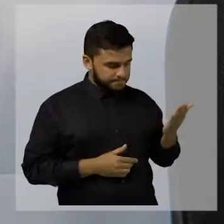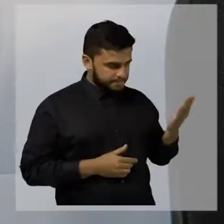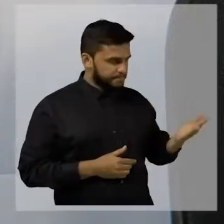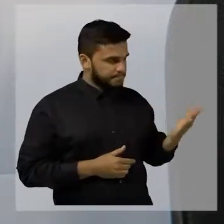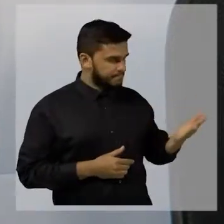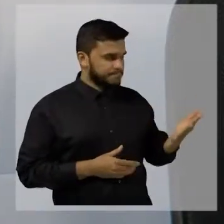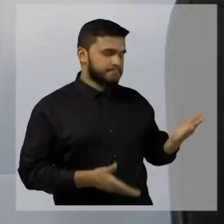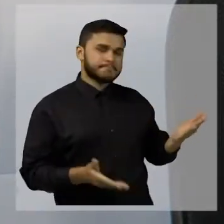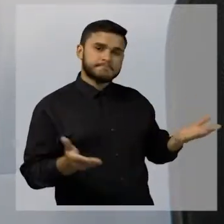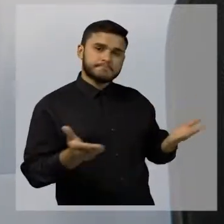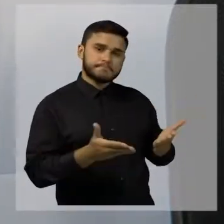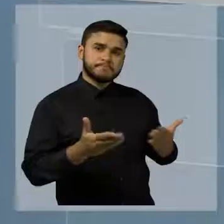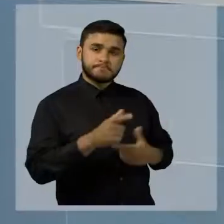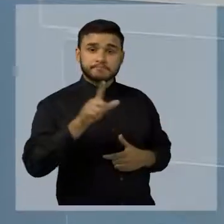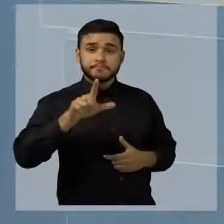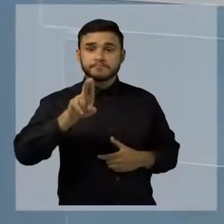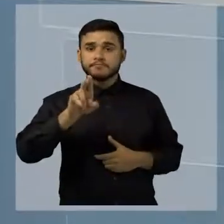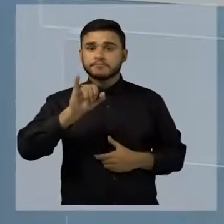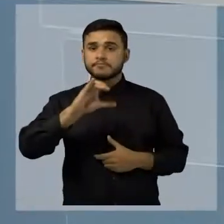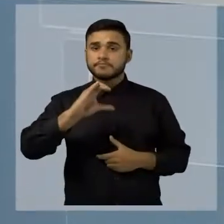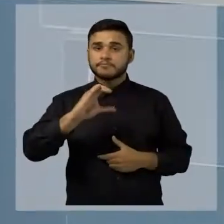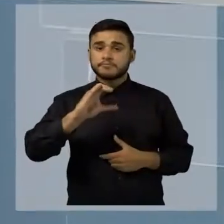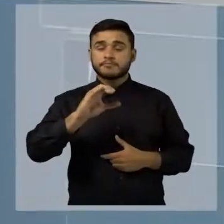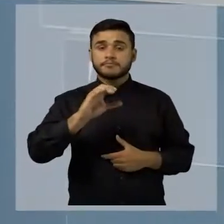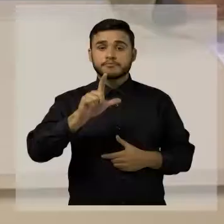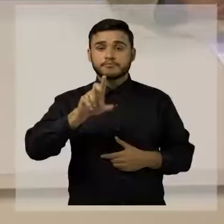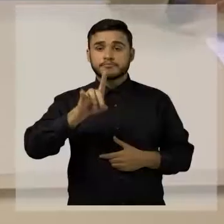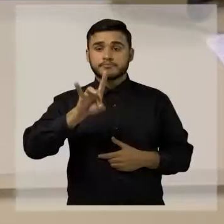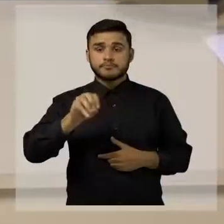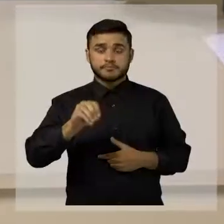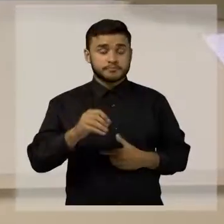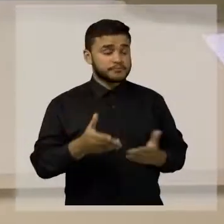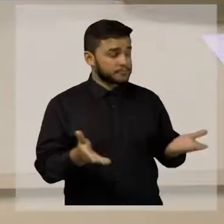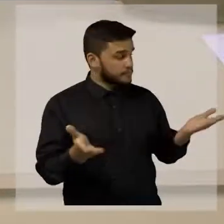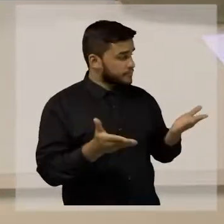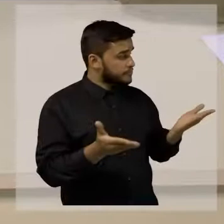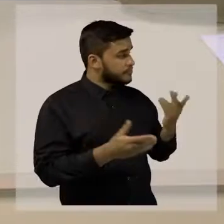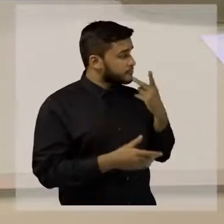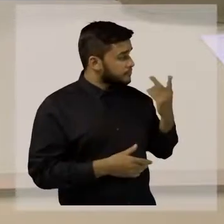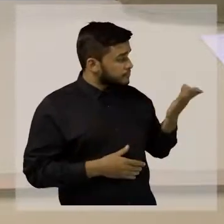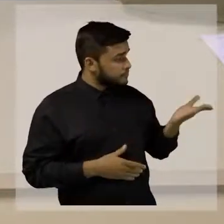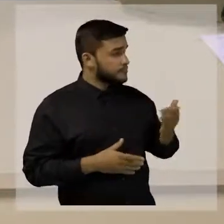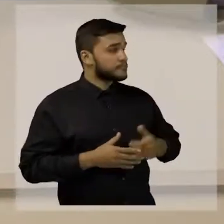Luiz Cláudio Ferreira Barbosa, o país tem aí a busca